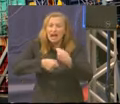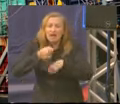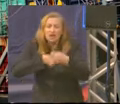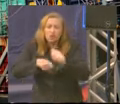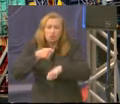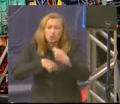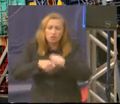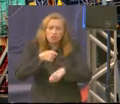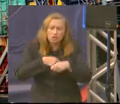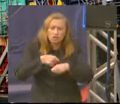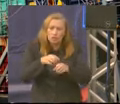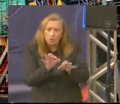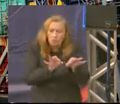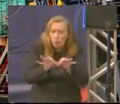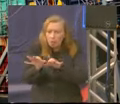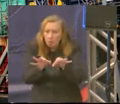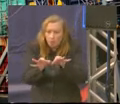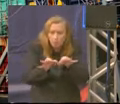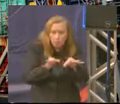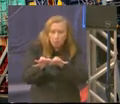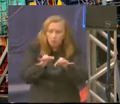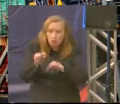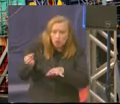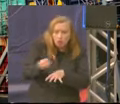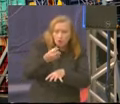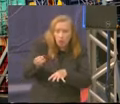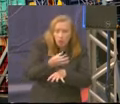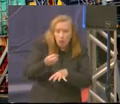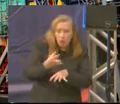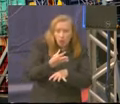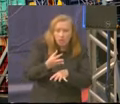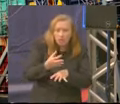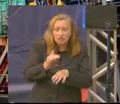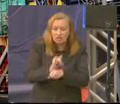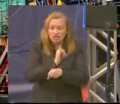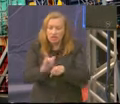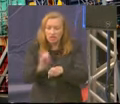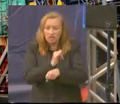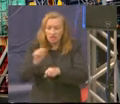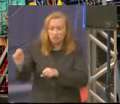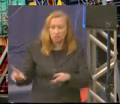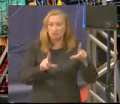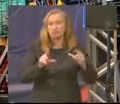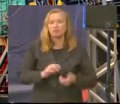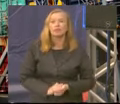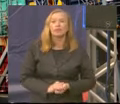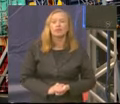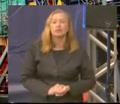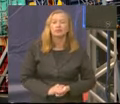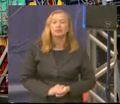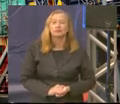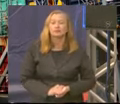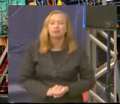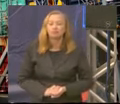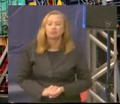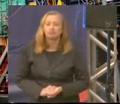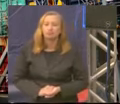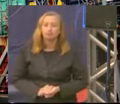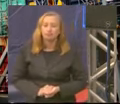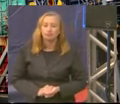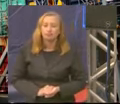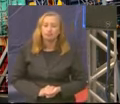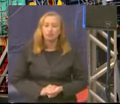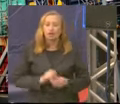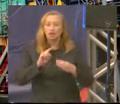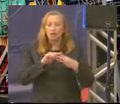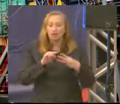se reordenando, buscando novas paragens. Mais um slide, por favor. Que novas paragens são essas? Tem